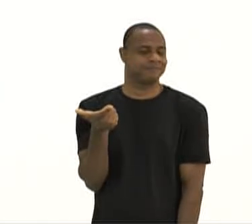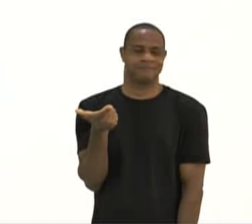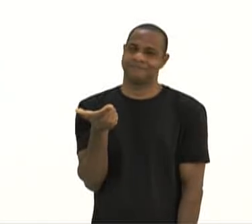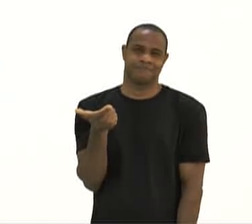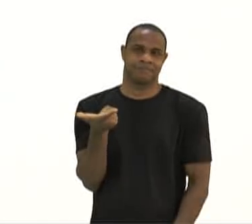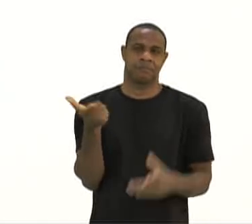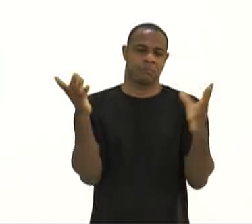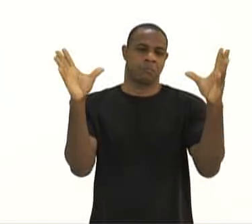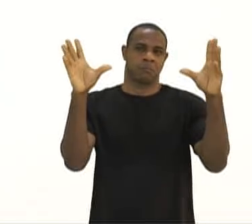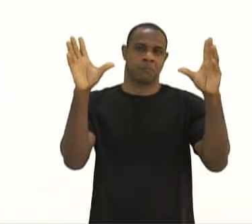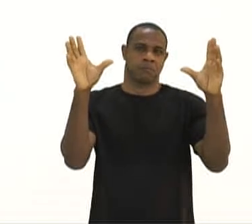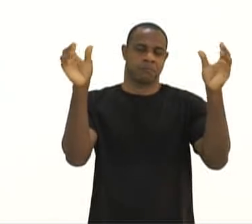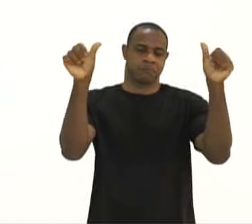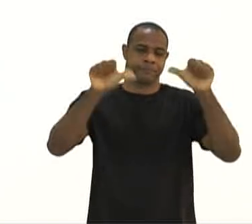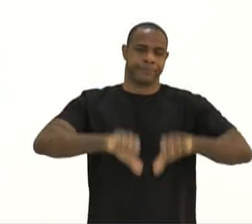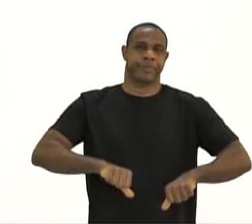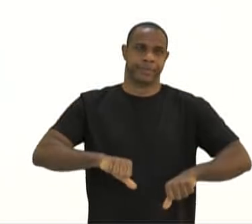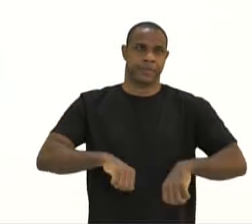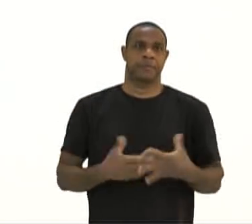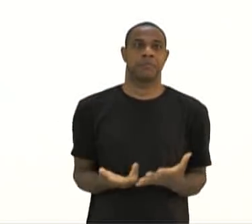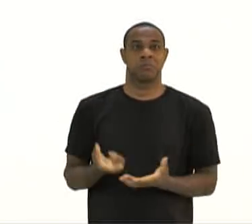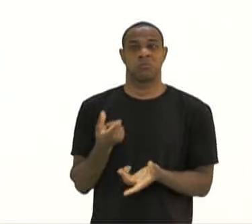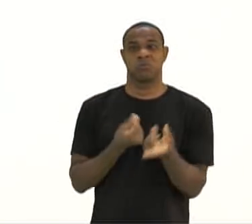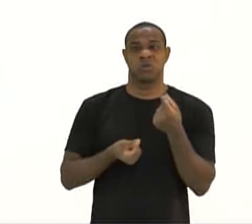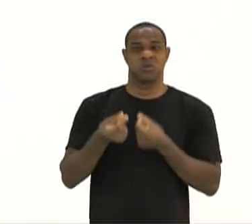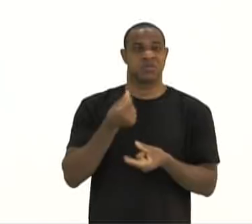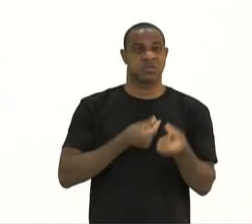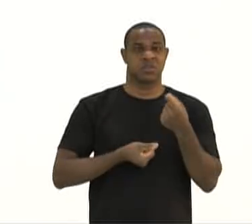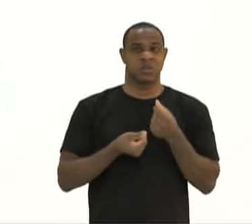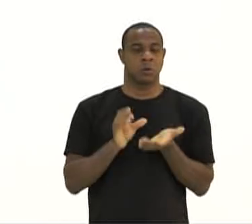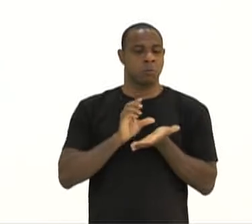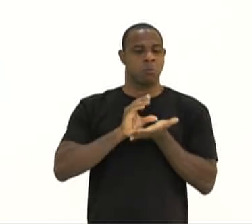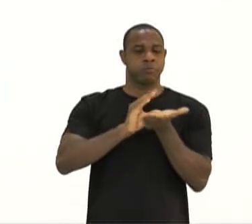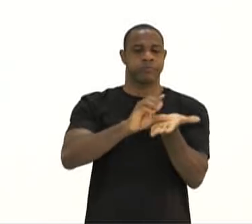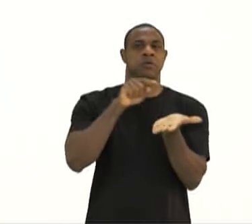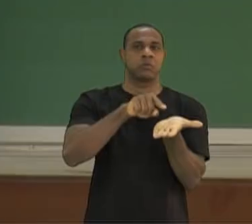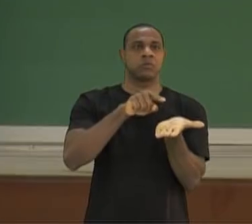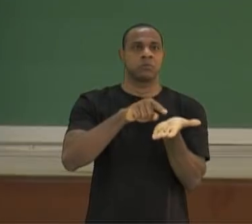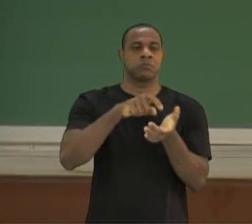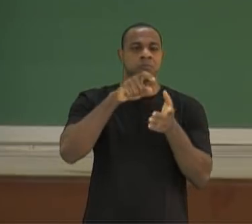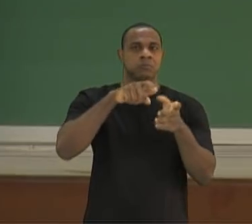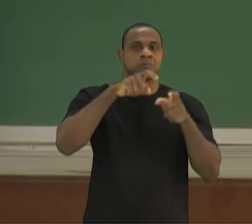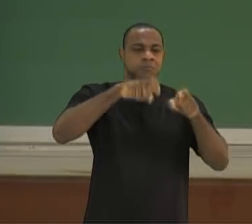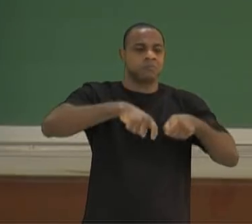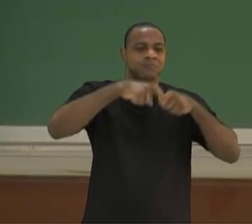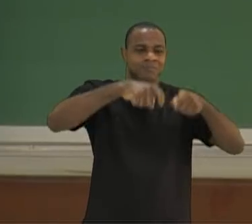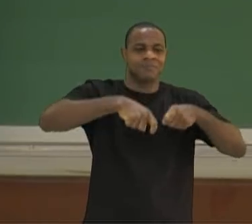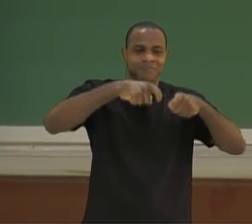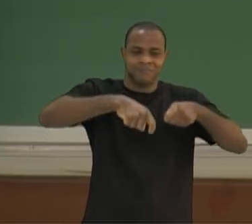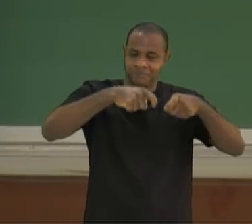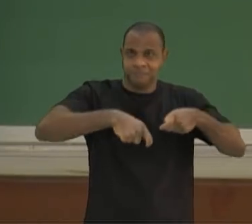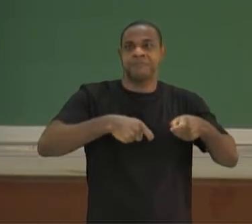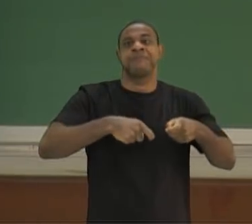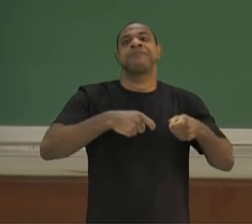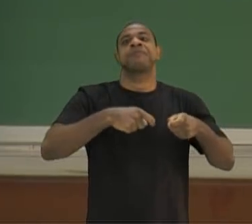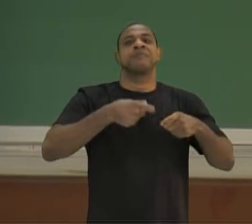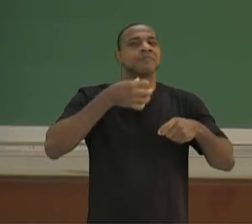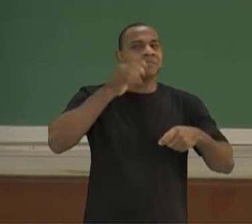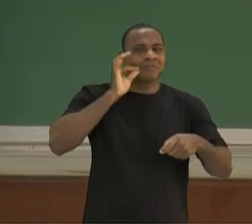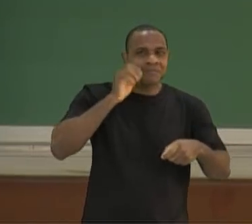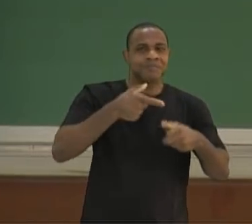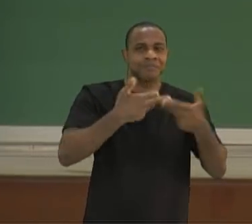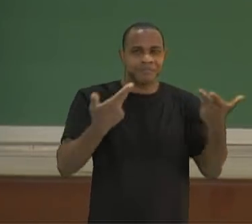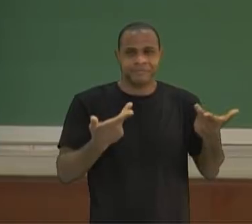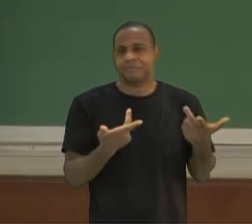pensar ali. O dinheiro, então, que não vai mais ser aplicado ali nas lavouras de café porque não vai se produzir mais ou